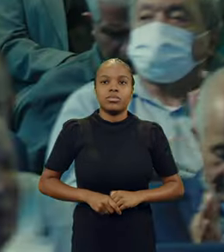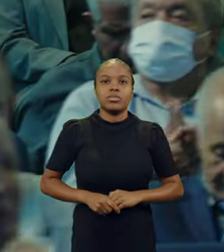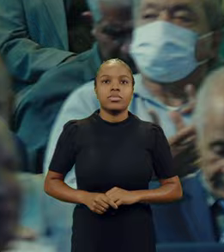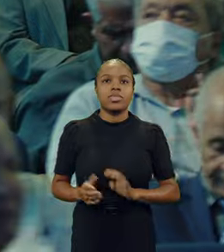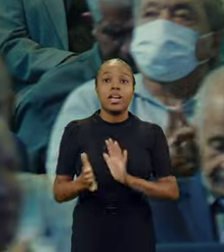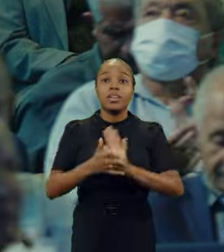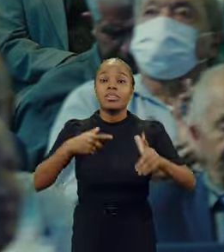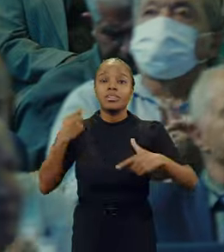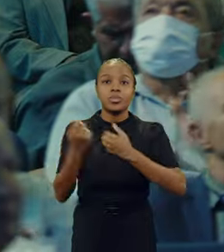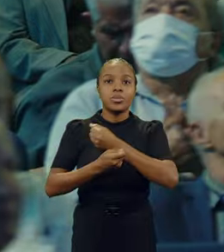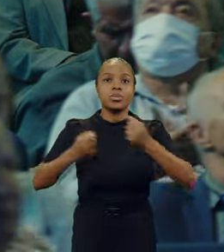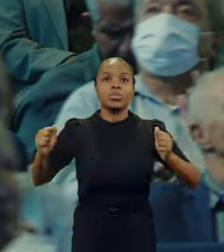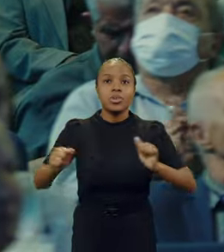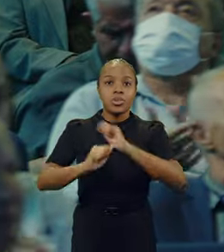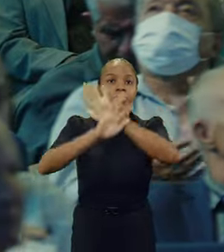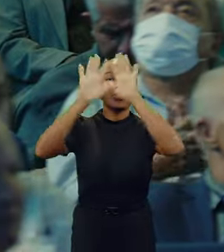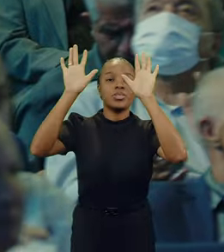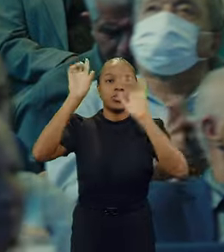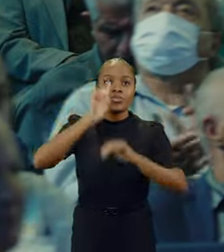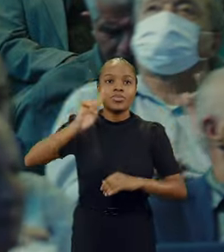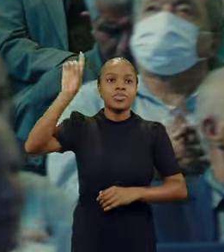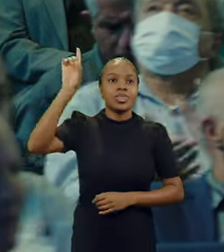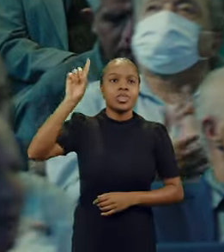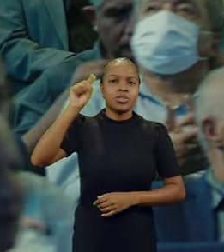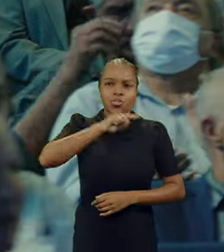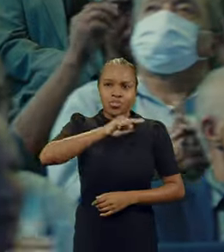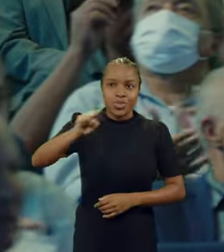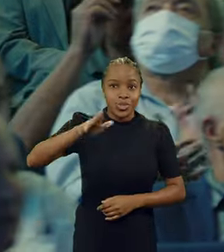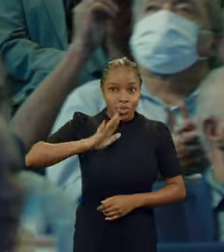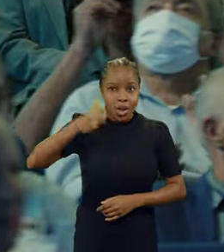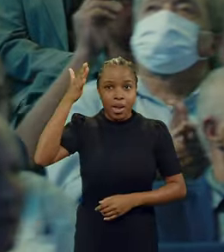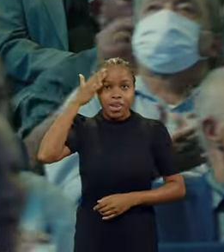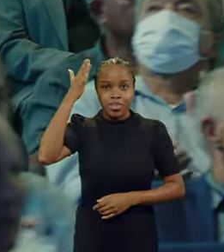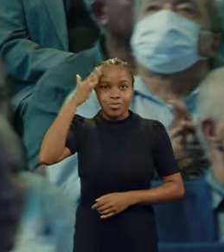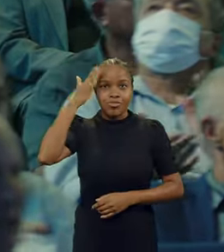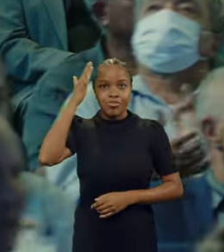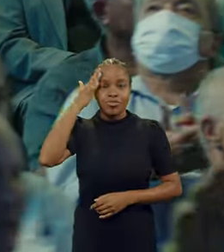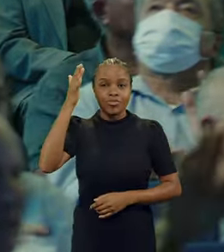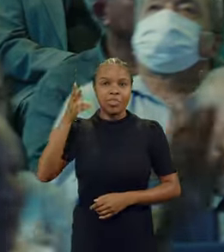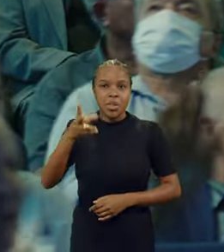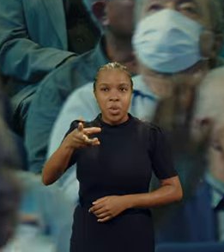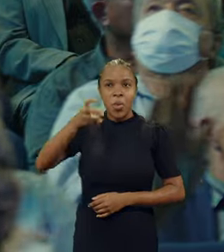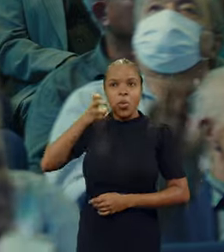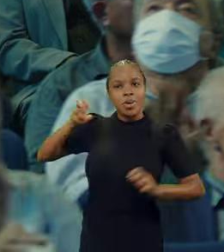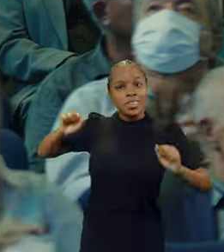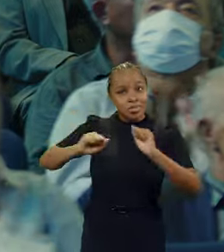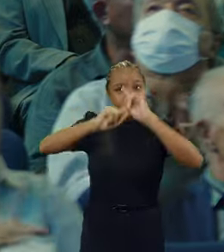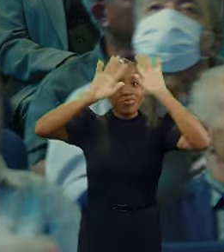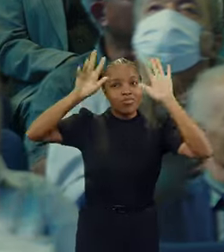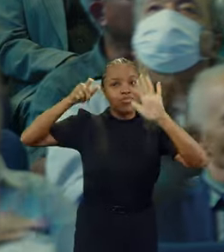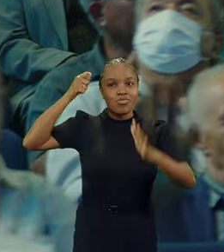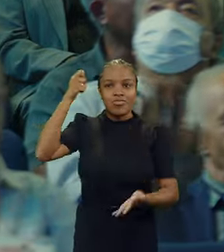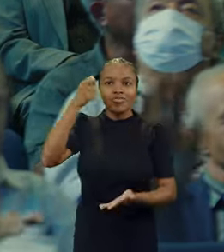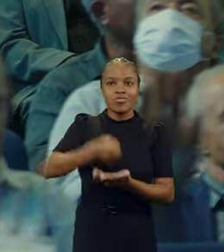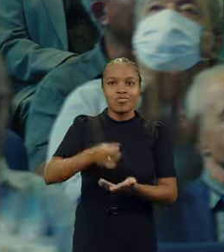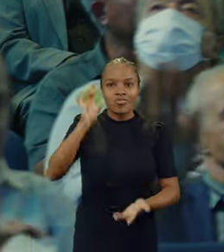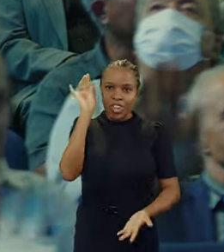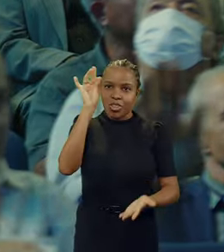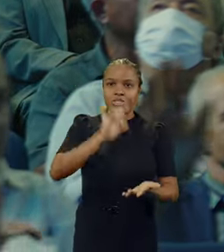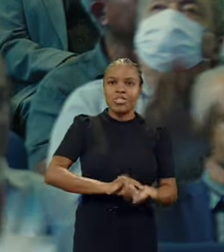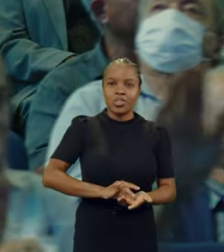Aleluia, glória a Deus. Tem gente que já começou a entender. Já estou ouvindo uns glória a Deus com mais ênfase.